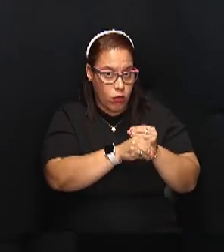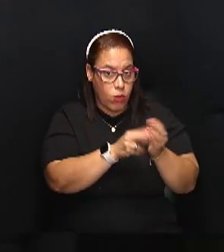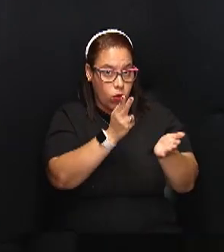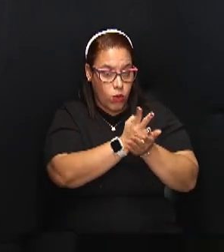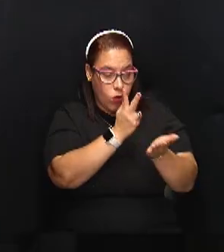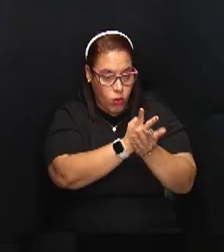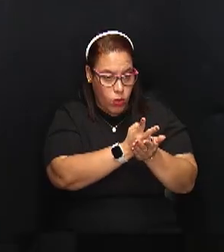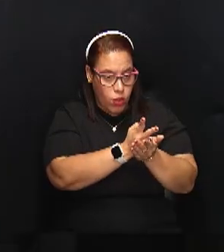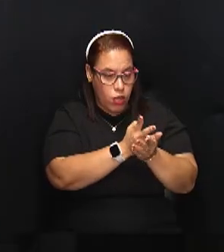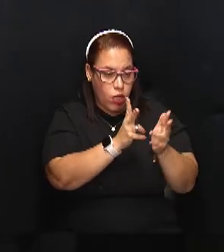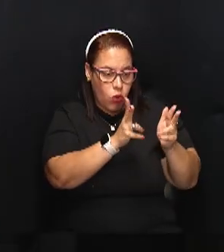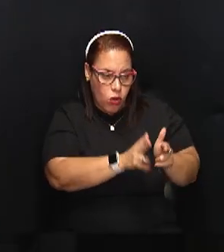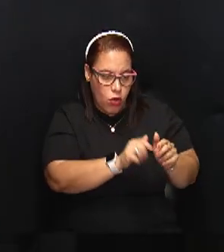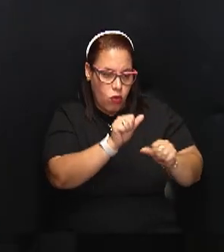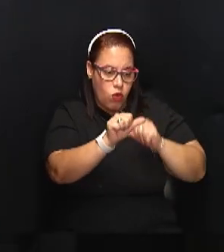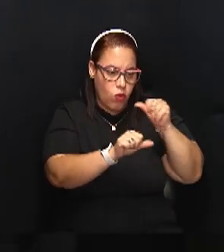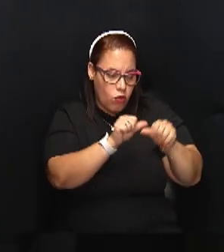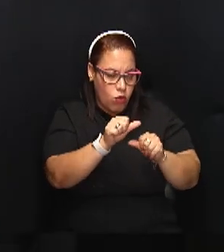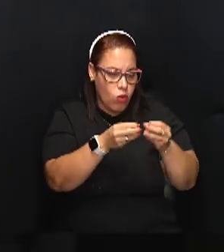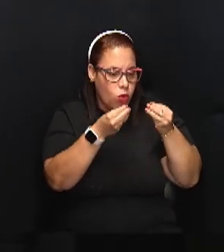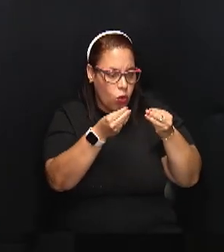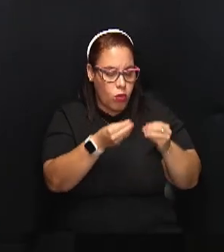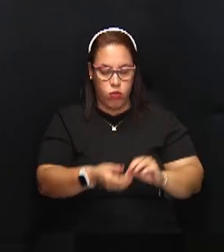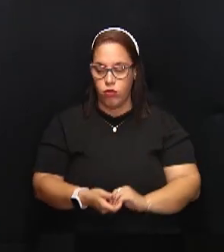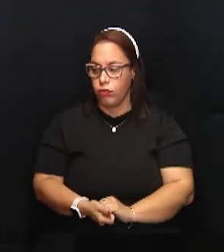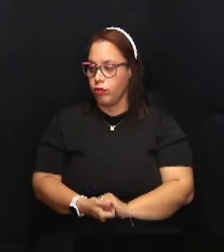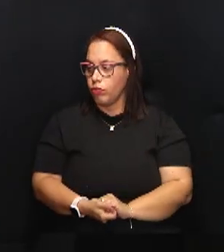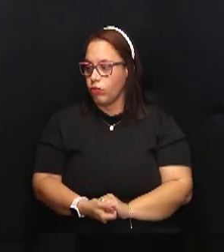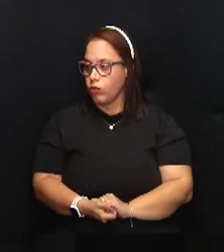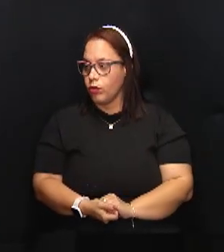seguir nessa linha, eu vou mudar de linha, como que está isso?